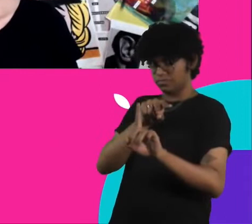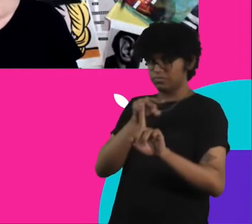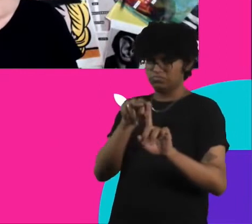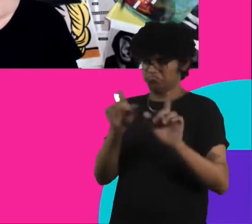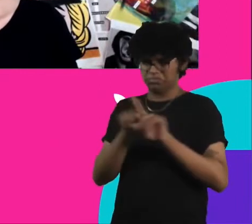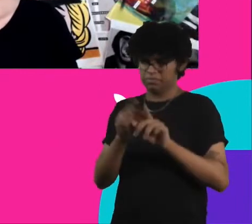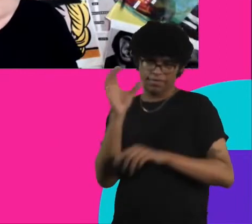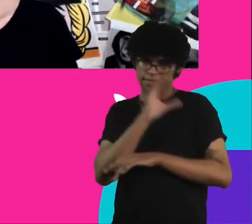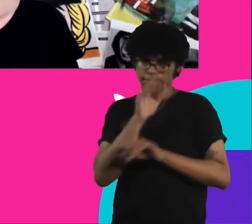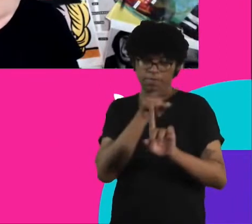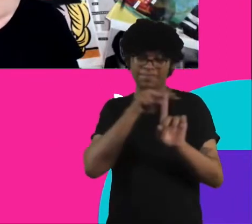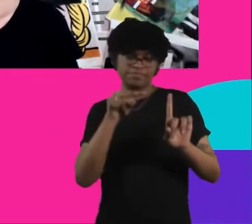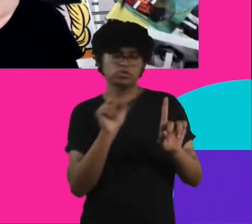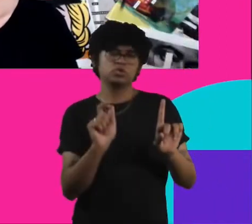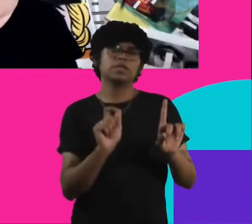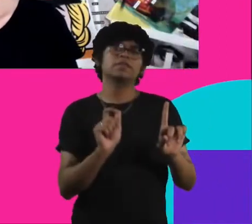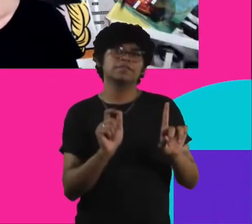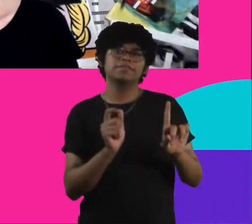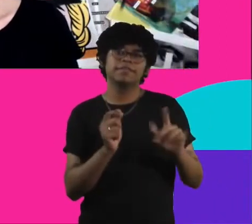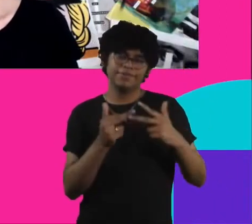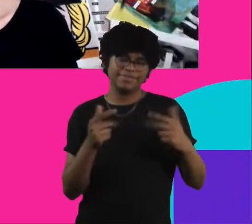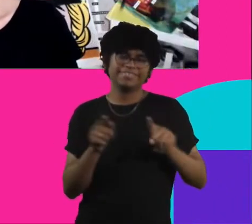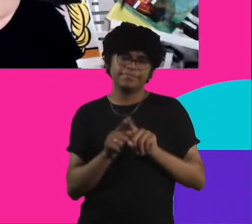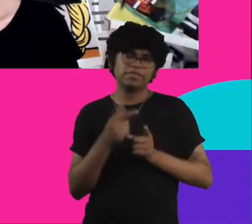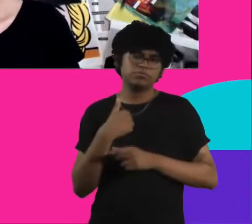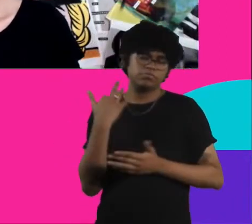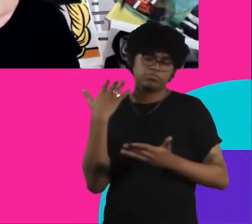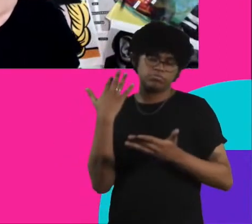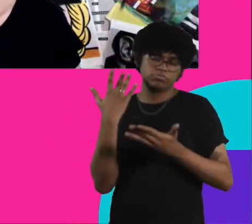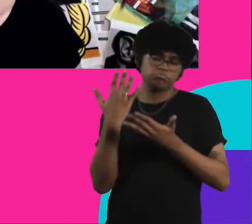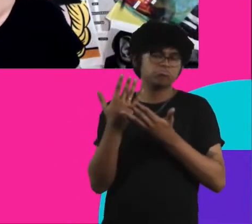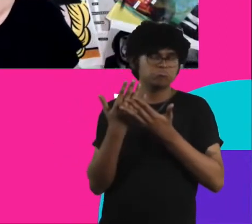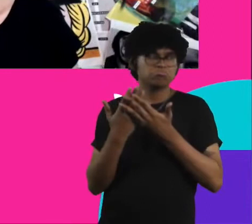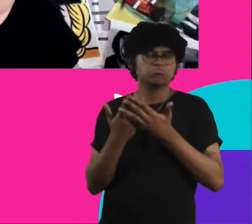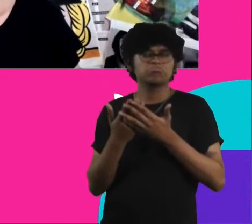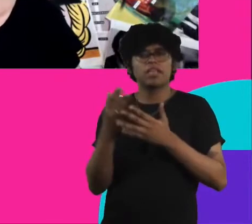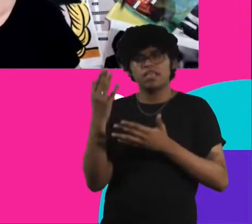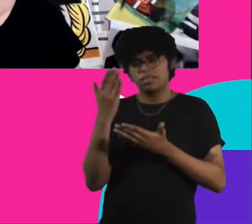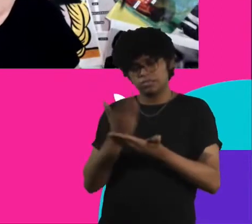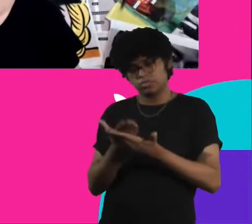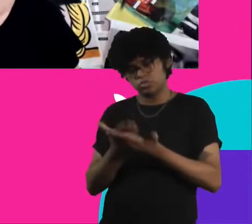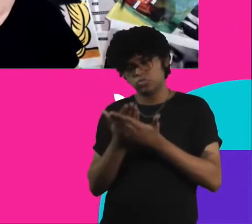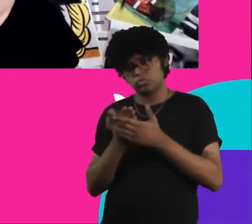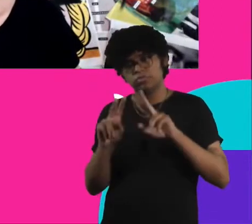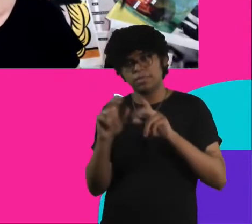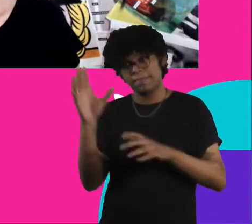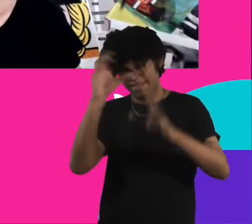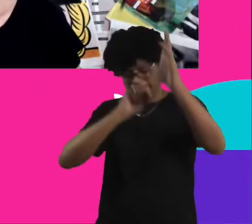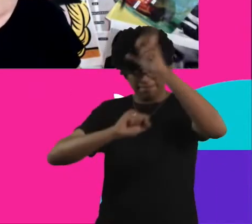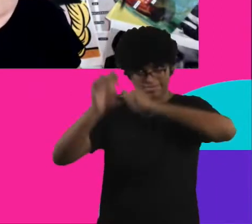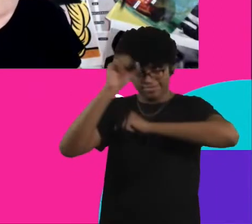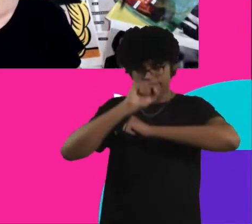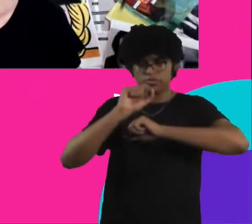rapidaço, que é uma coisa que eu também venho debruçando aí nos últimos tempos, esse estudo sobre aprendizagem, Camila, que é mais ou menos o